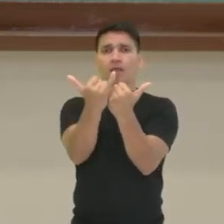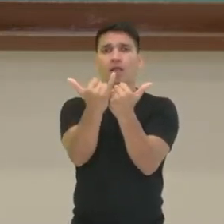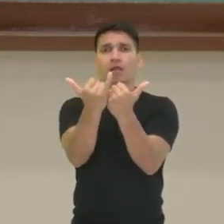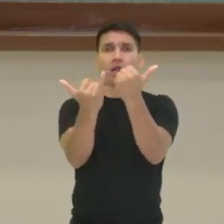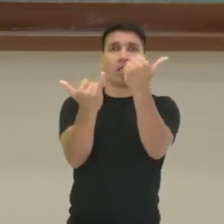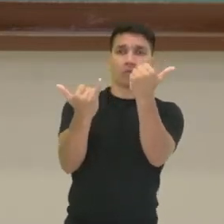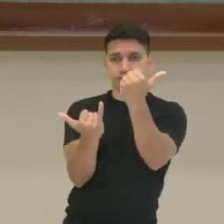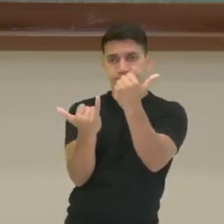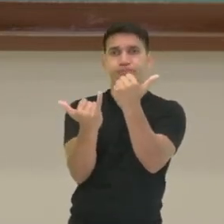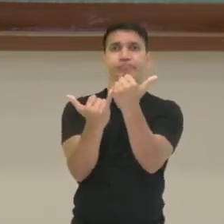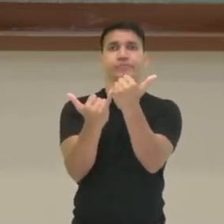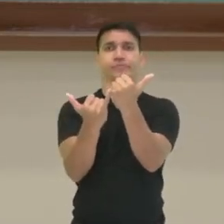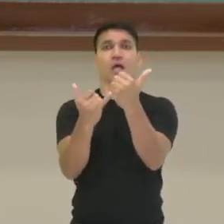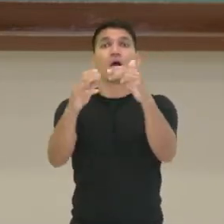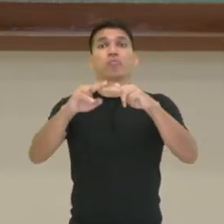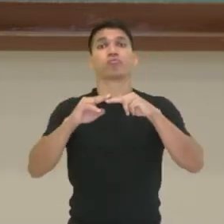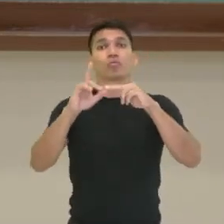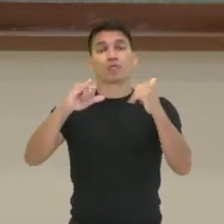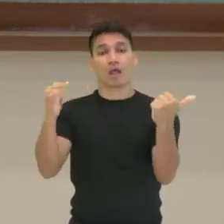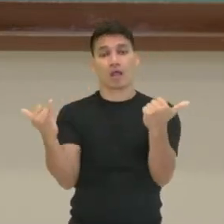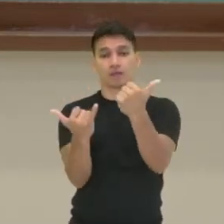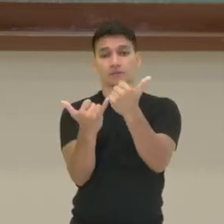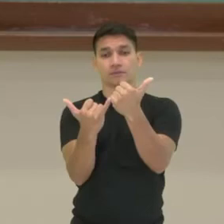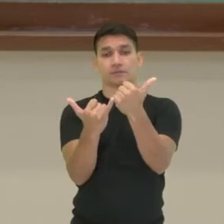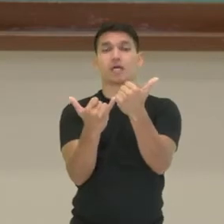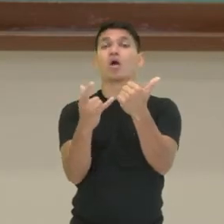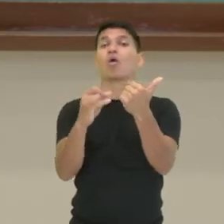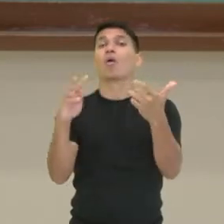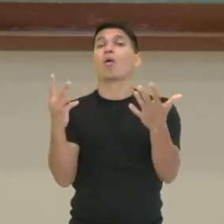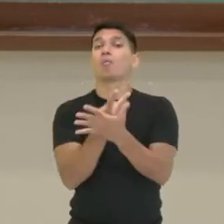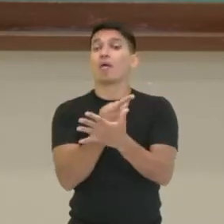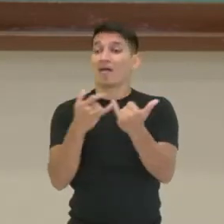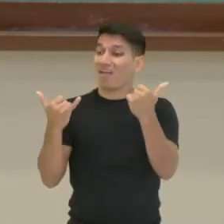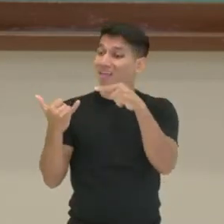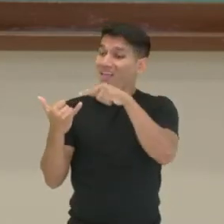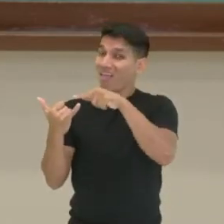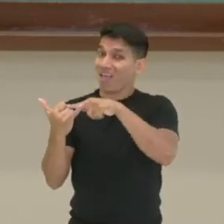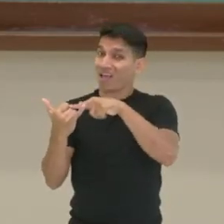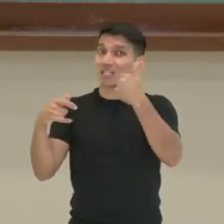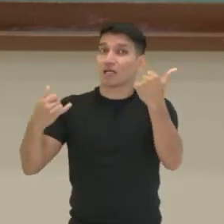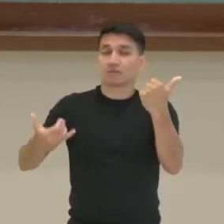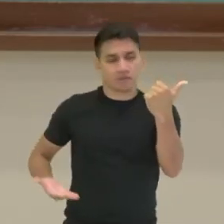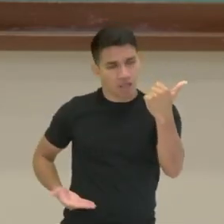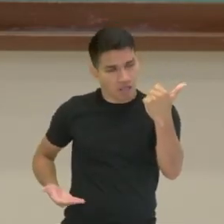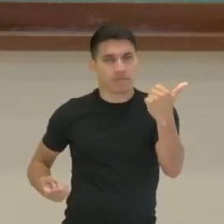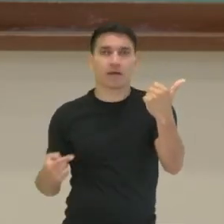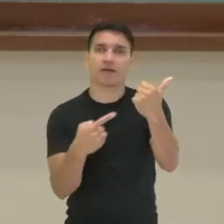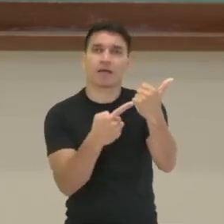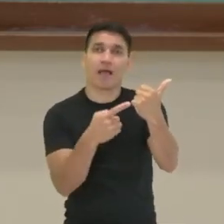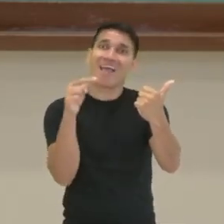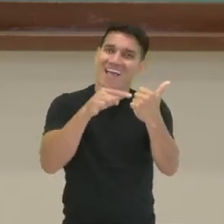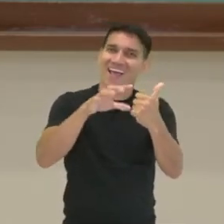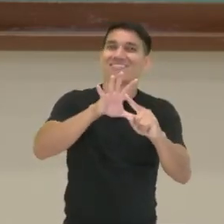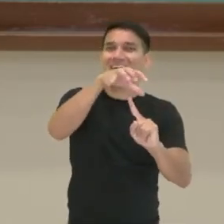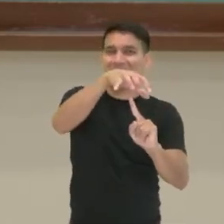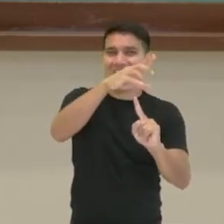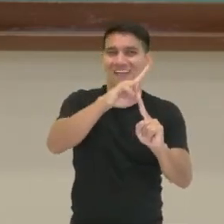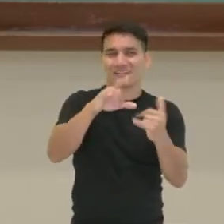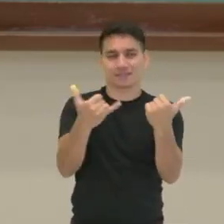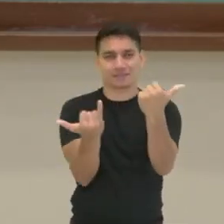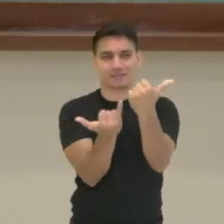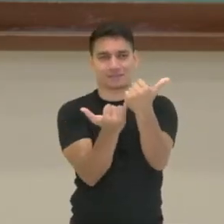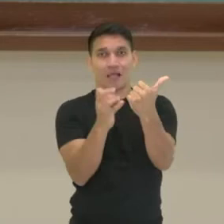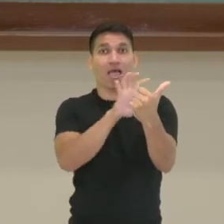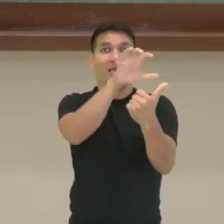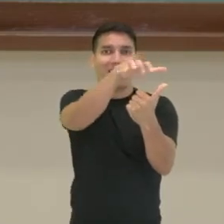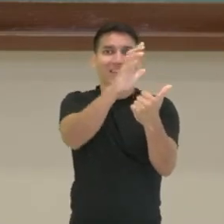A subordinada, ela serve à principal. E como assim que ela serve? Ela completa o termo